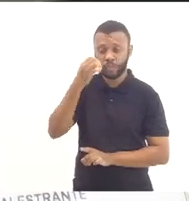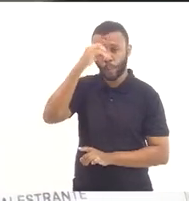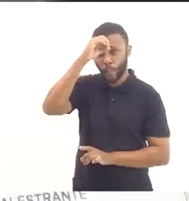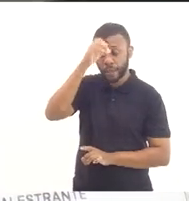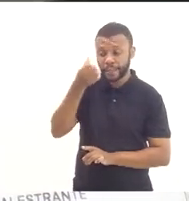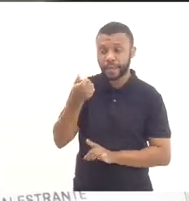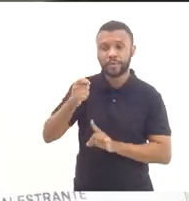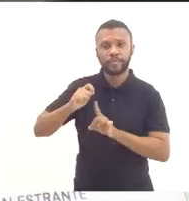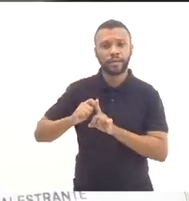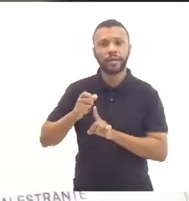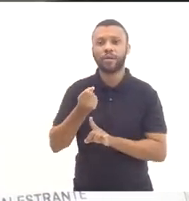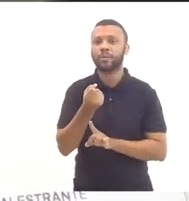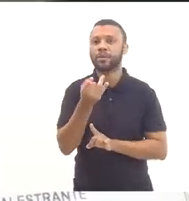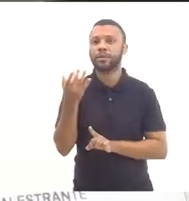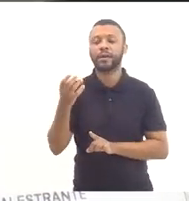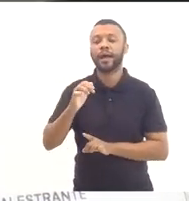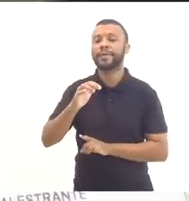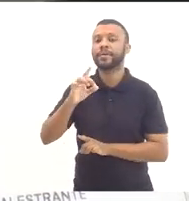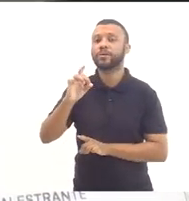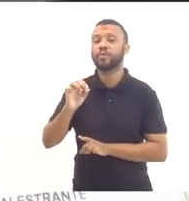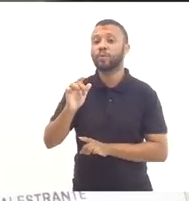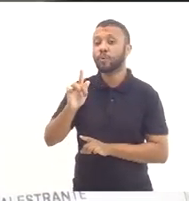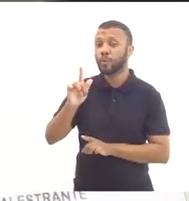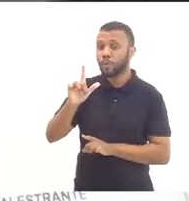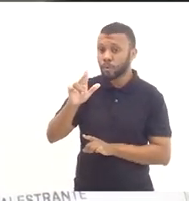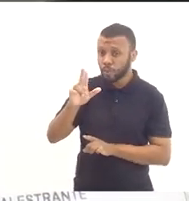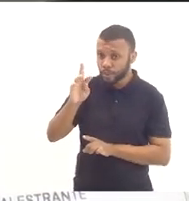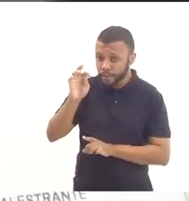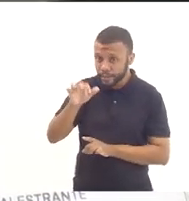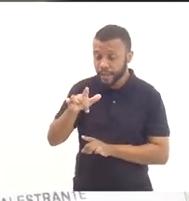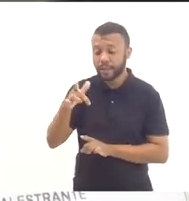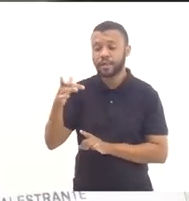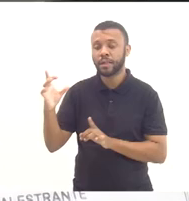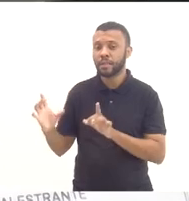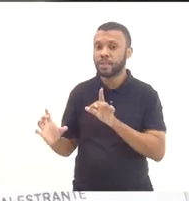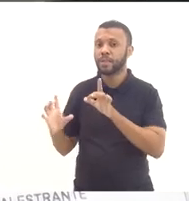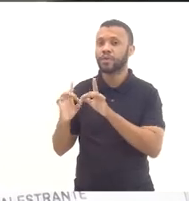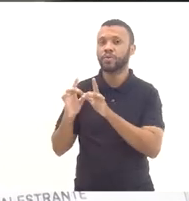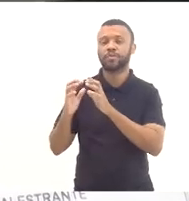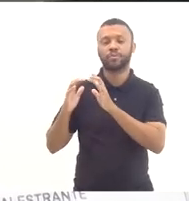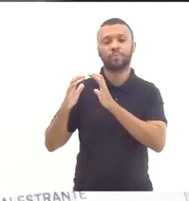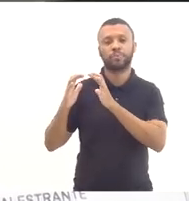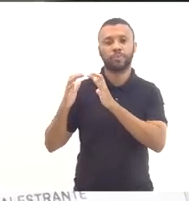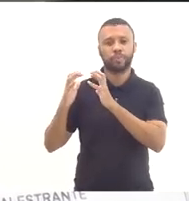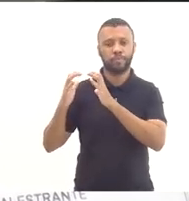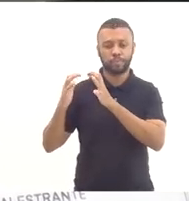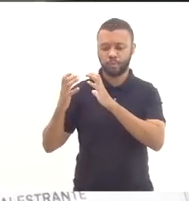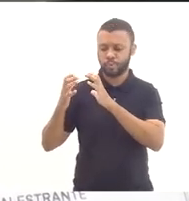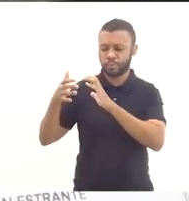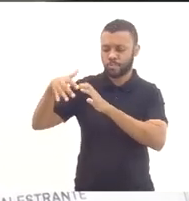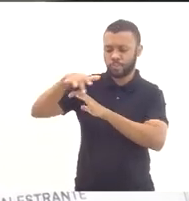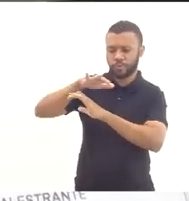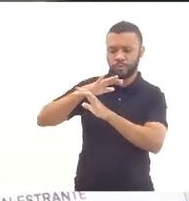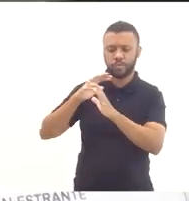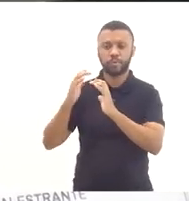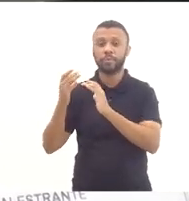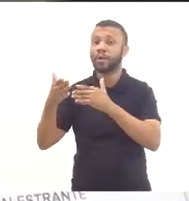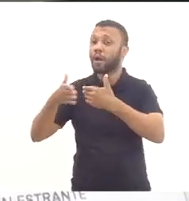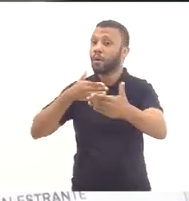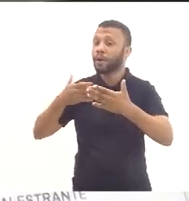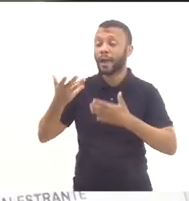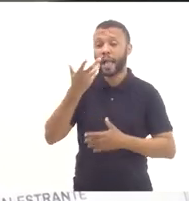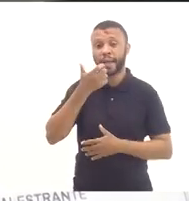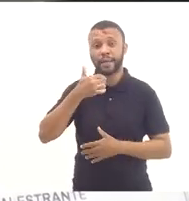Aquela quantidade de ácido glutárico grande atingiu o local do cérebro do Davi essa doença só atingir essa região no cérebro de qualquer criança